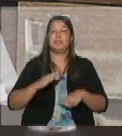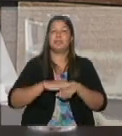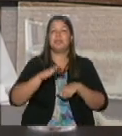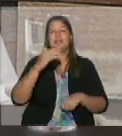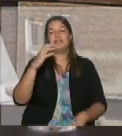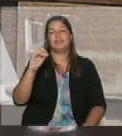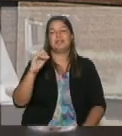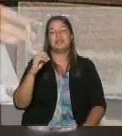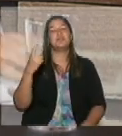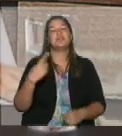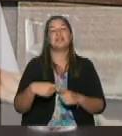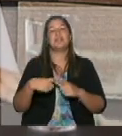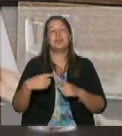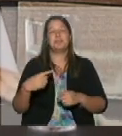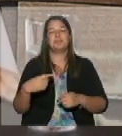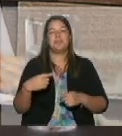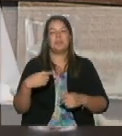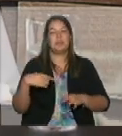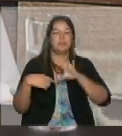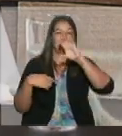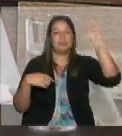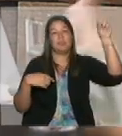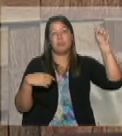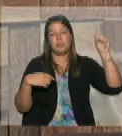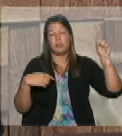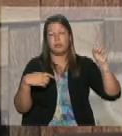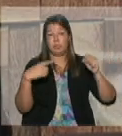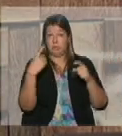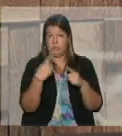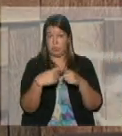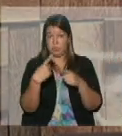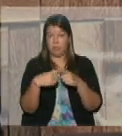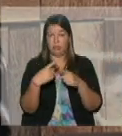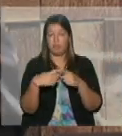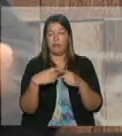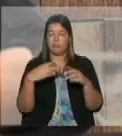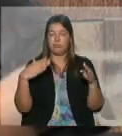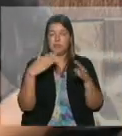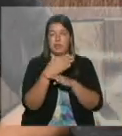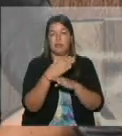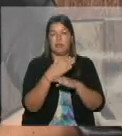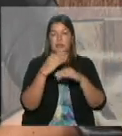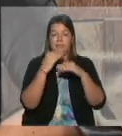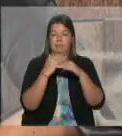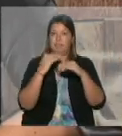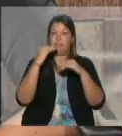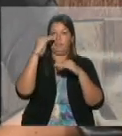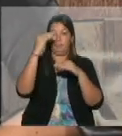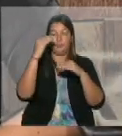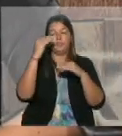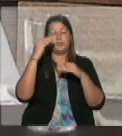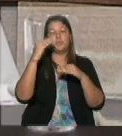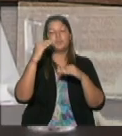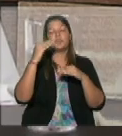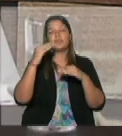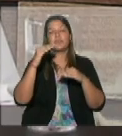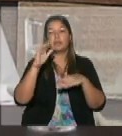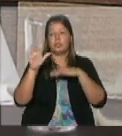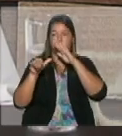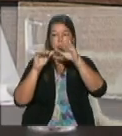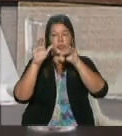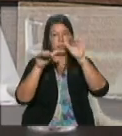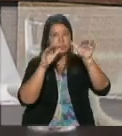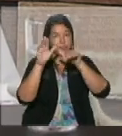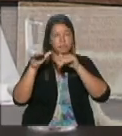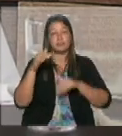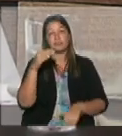nos 10 finalistas do que quando eu ganhei o prêmio. Porque aí você foi para a segunda etapa e tirou em primeiro lugar. Isso. Aí fomos chamados